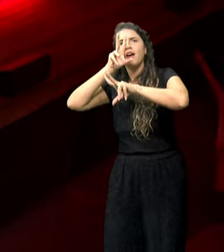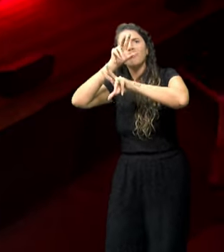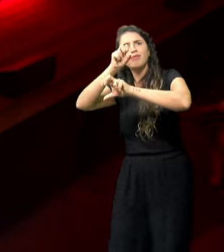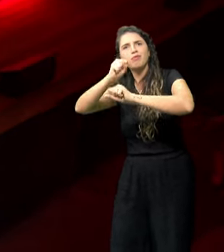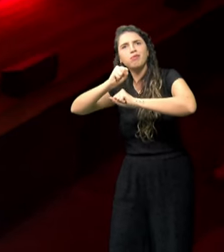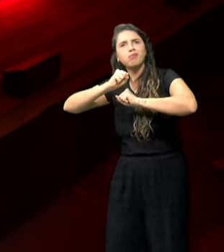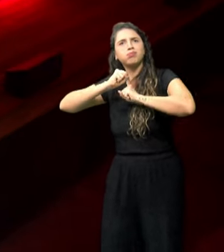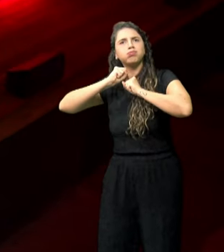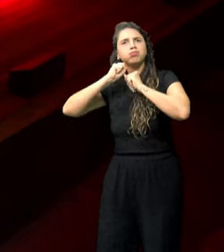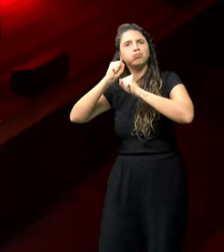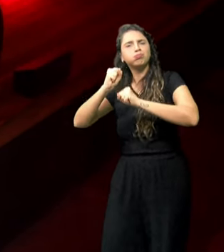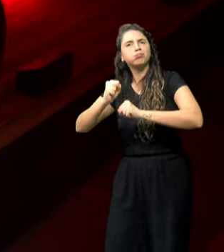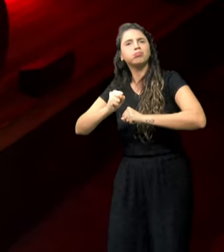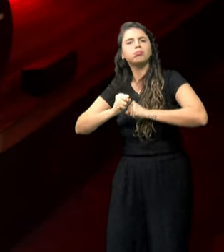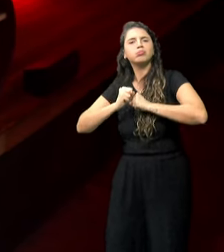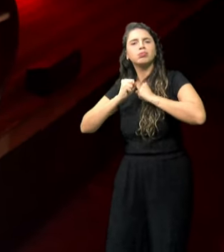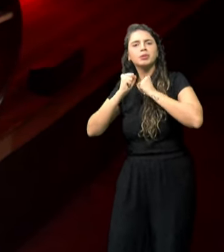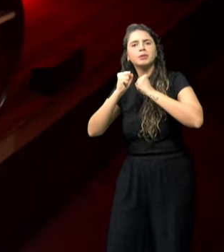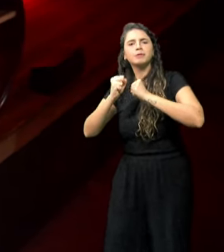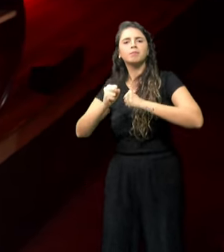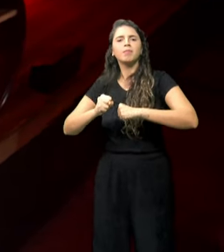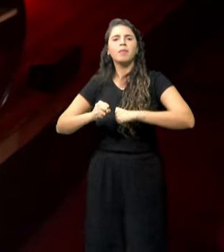a força